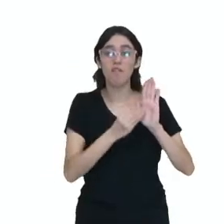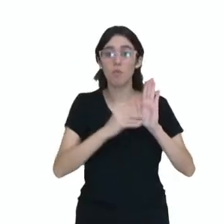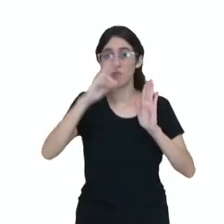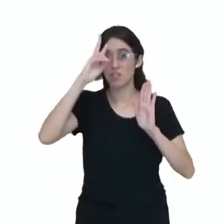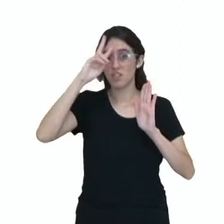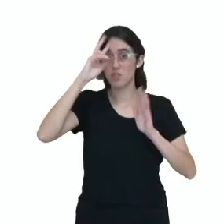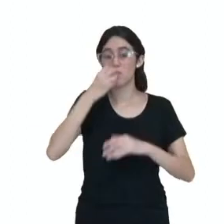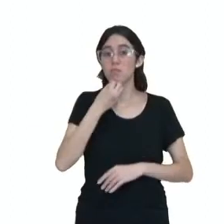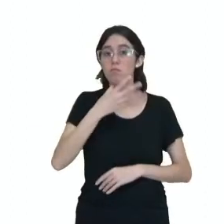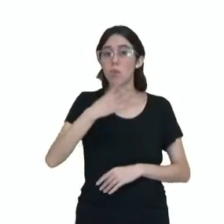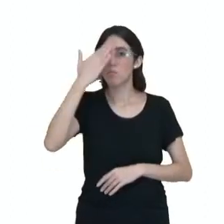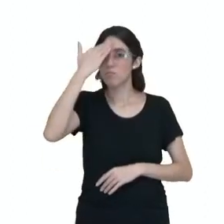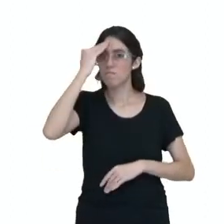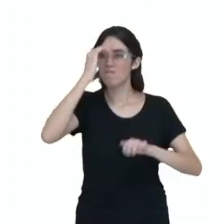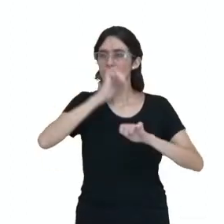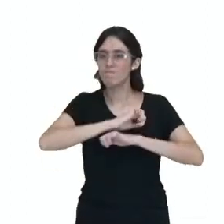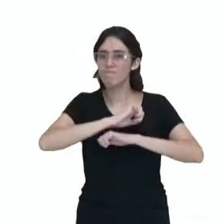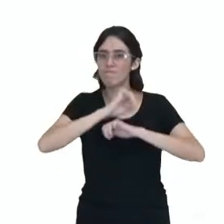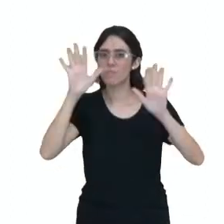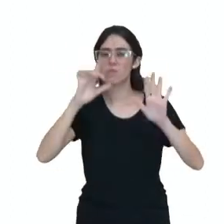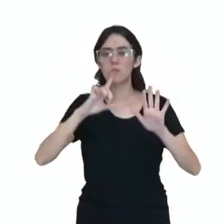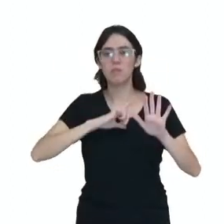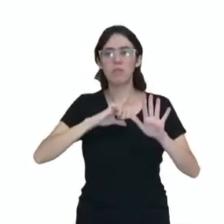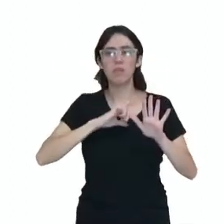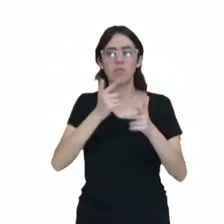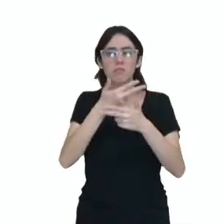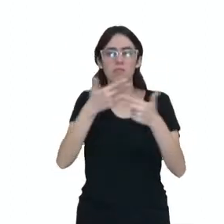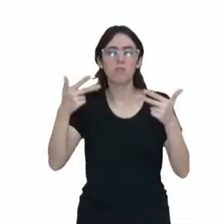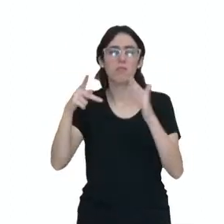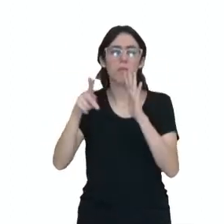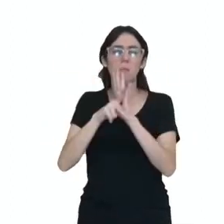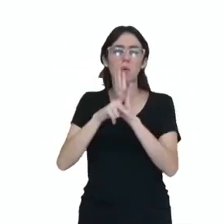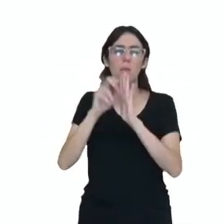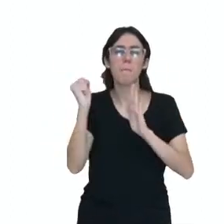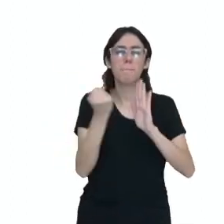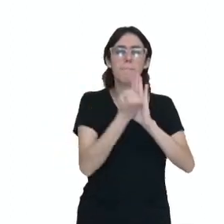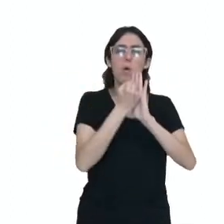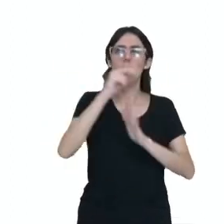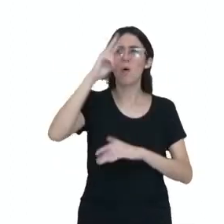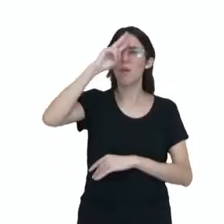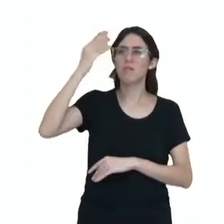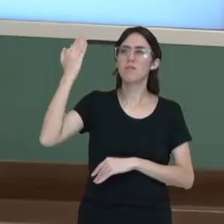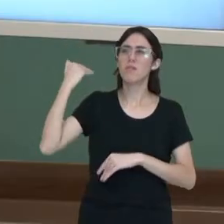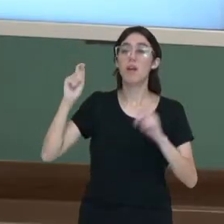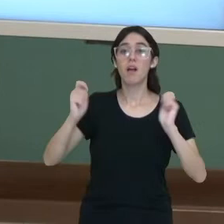a importância de vestígios históricos que permitem conhecermos